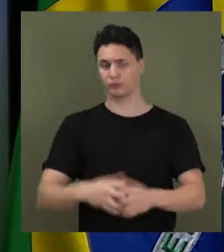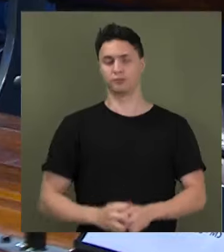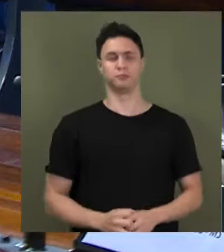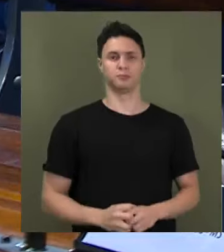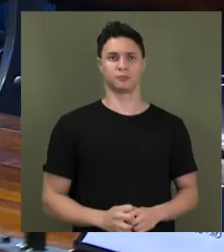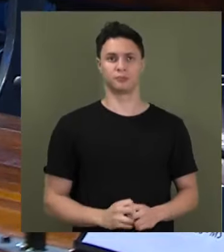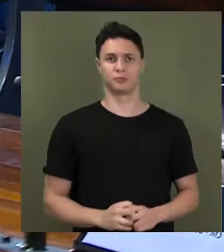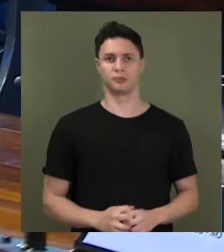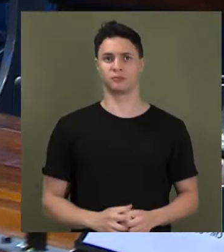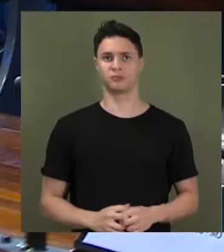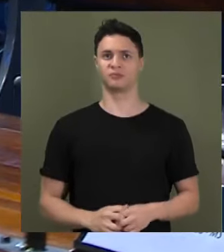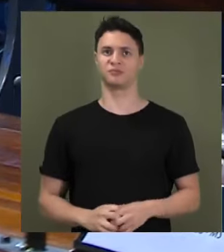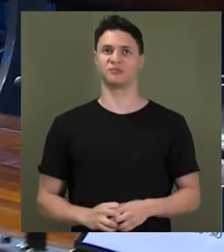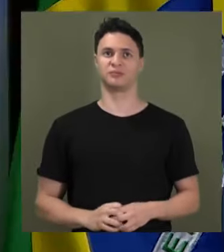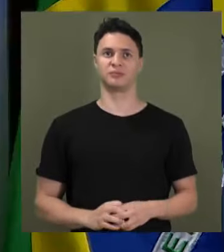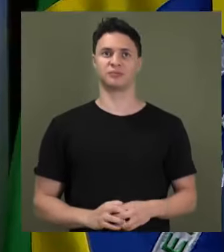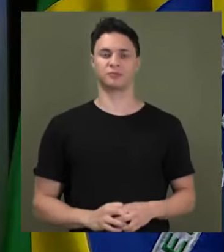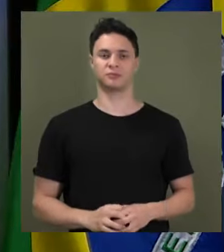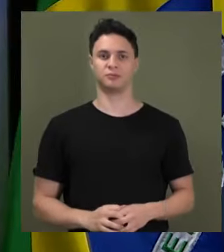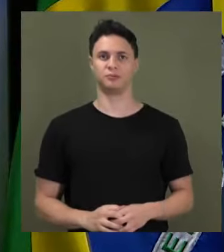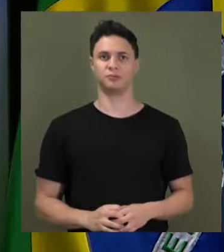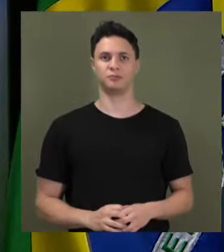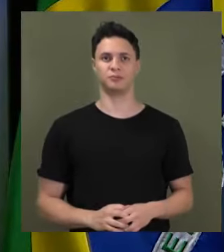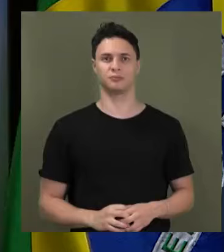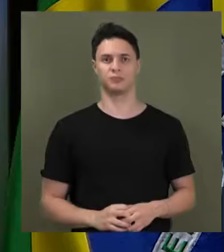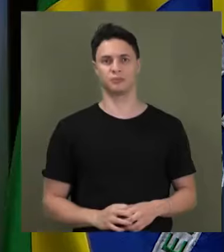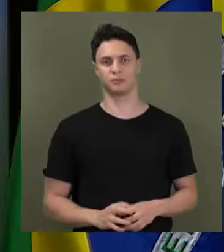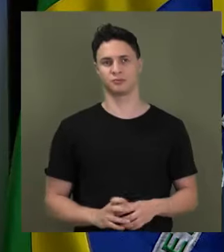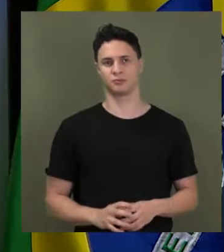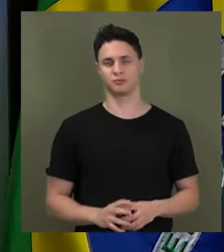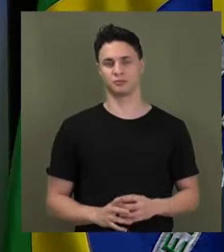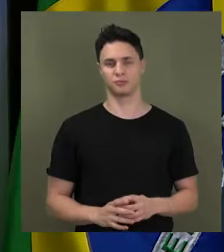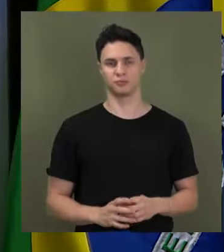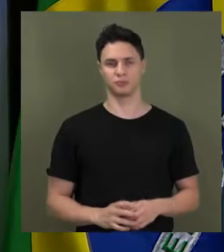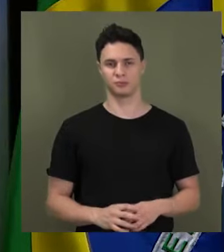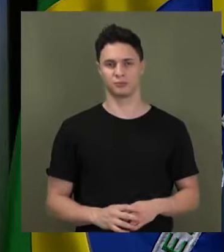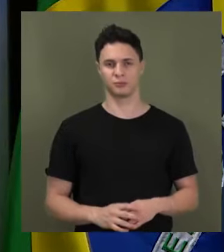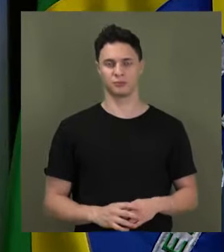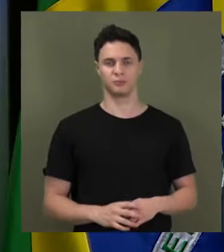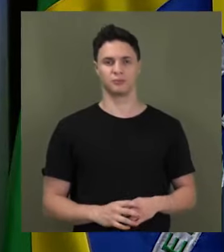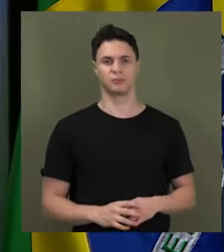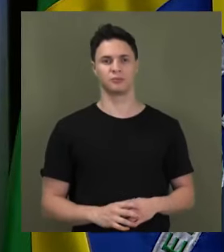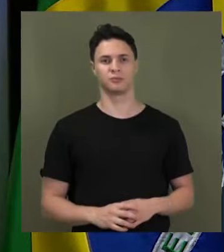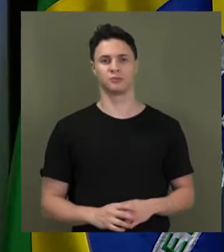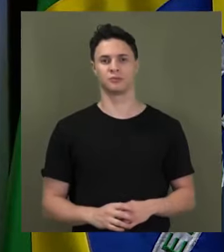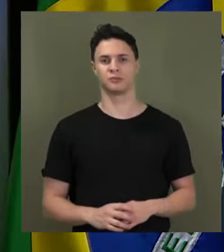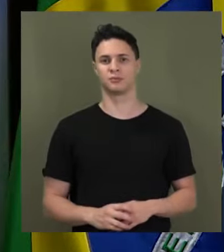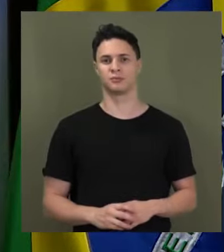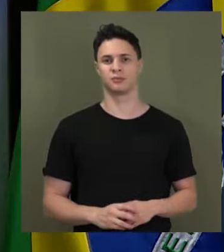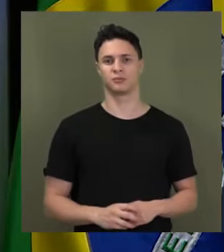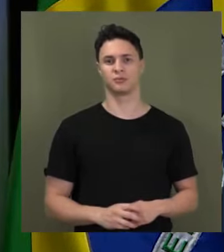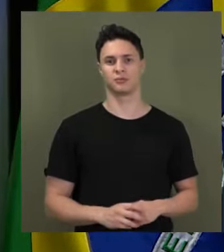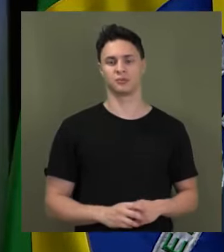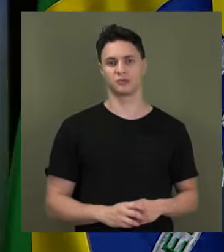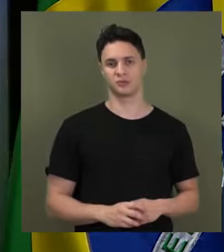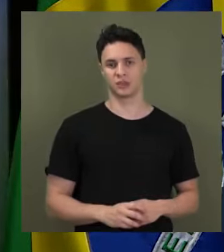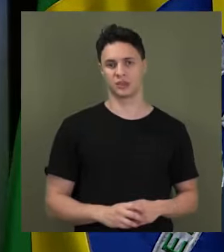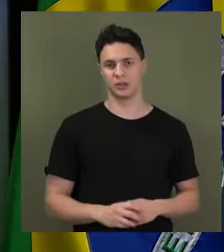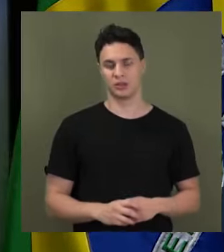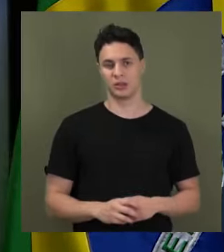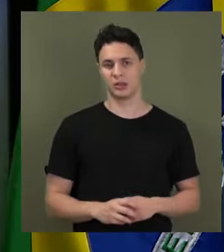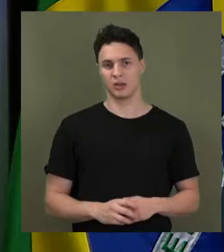está passando. Eu me lembro sempre de um episódio ocorrido com o saudoso professor Geraldo Ataliba, em que ele fazia